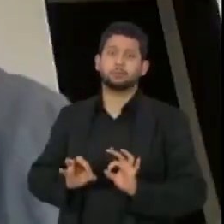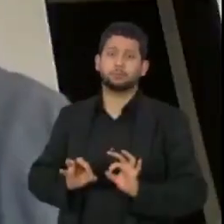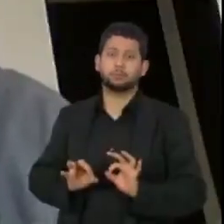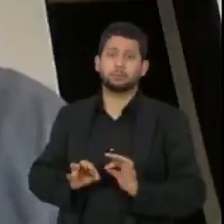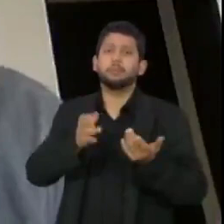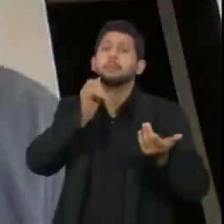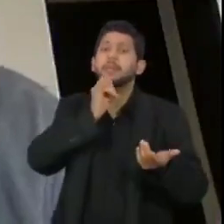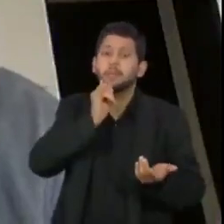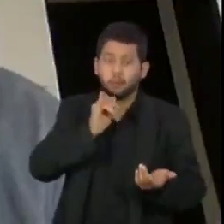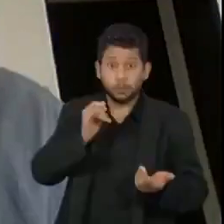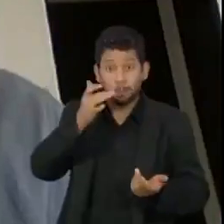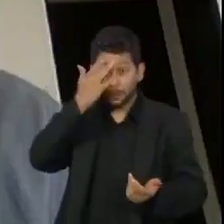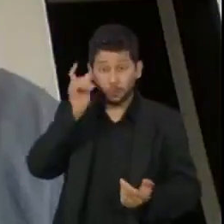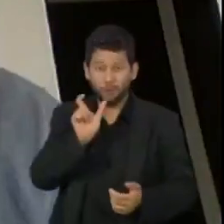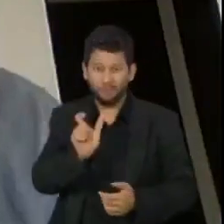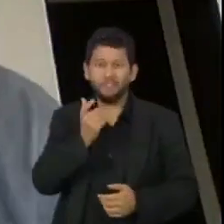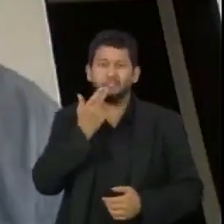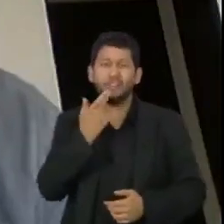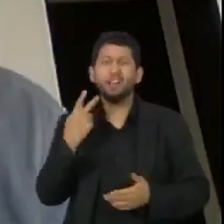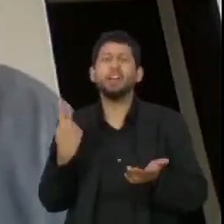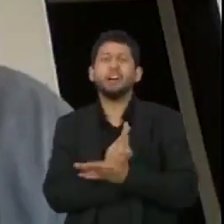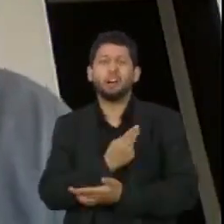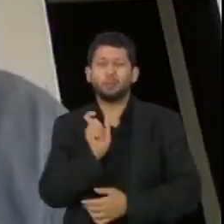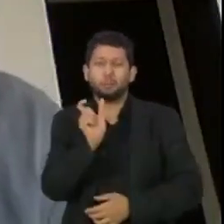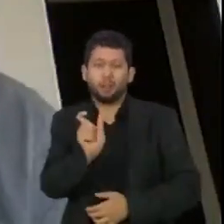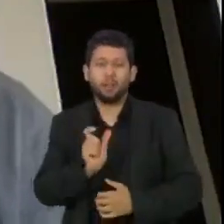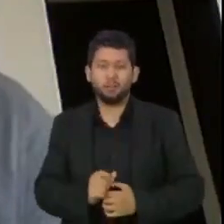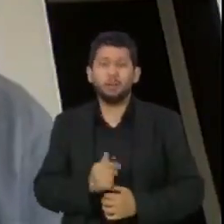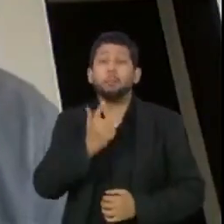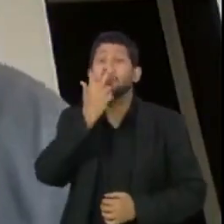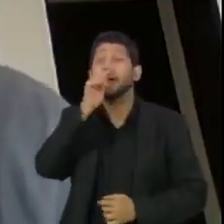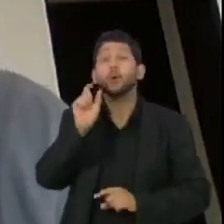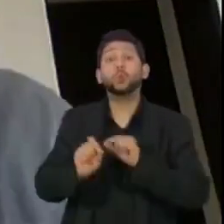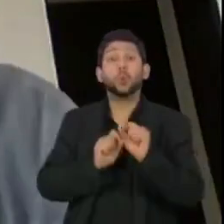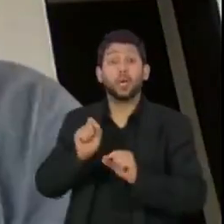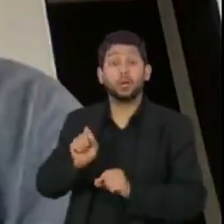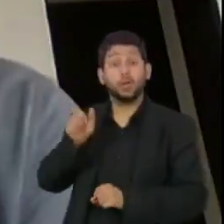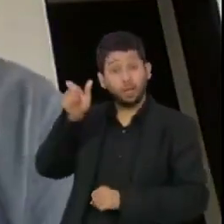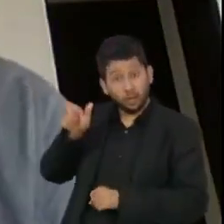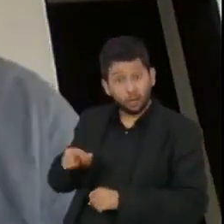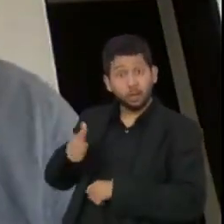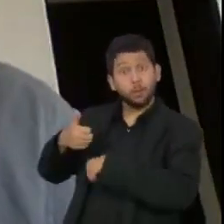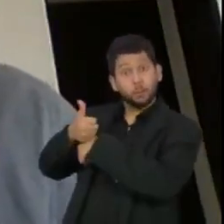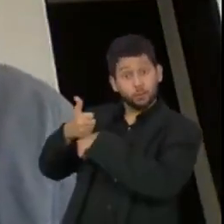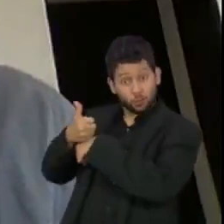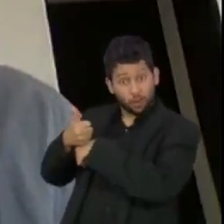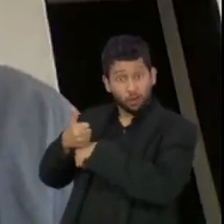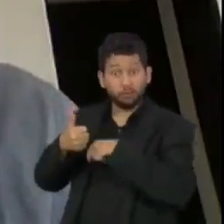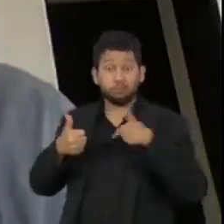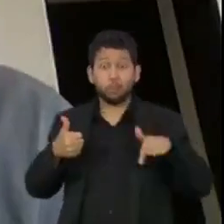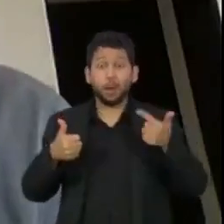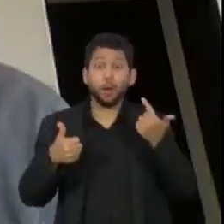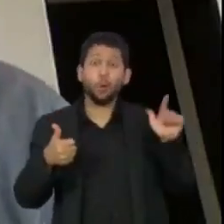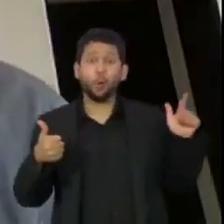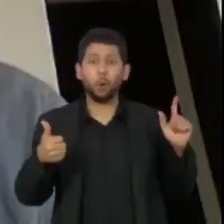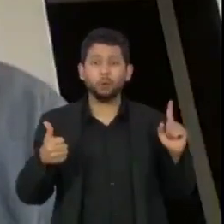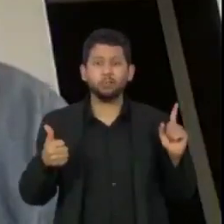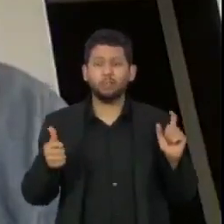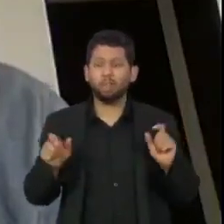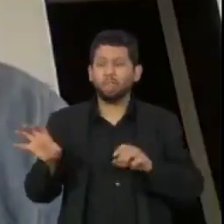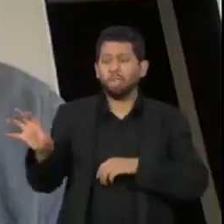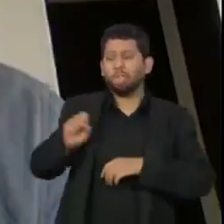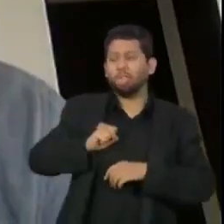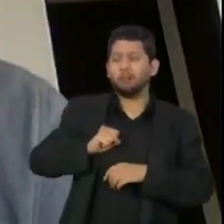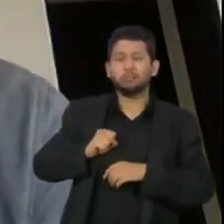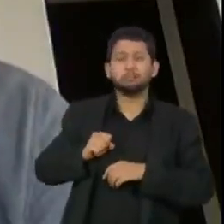vê o mau uso da palavra, é como se a gente estivesse tendo o exercício de uma outra especialidade por pessoas que não